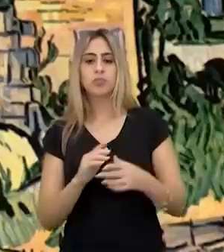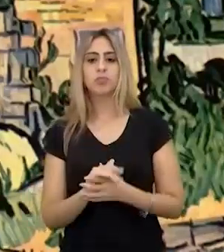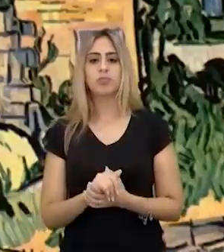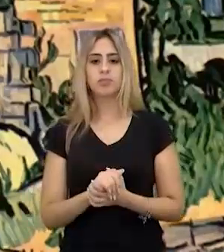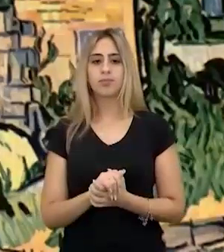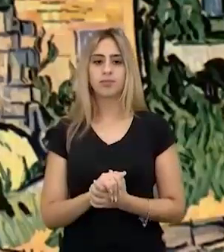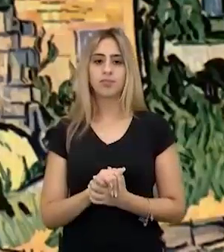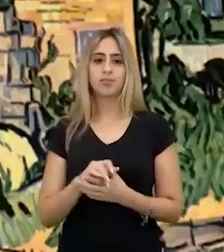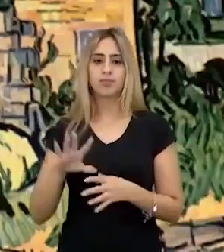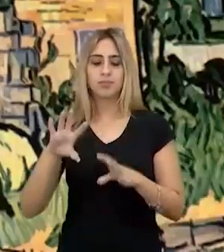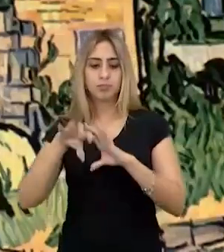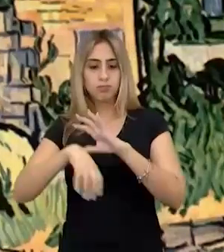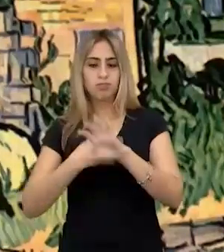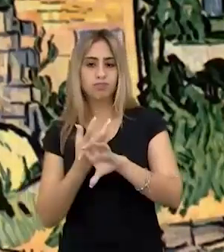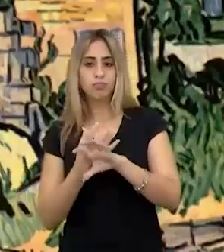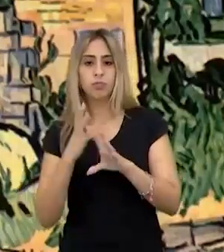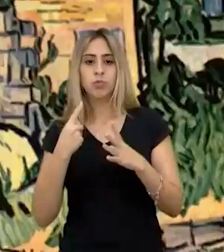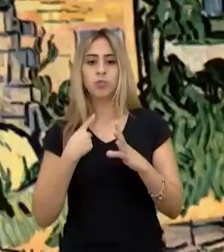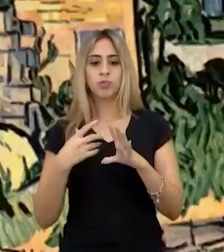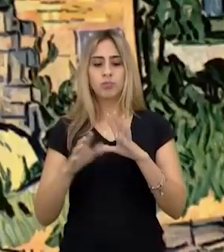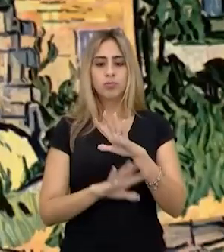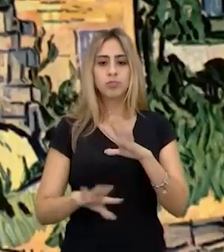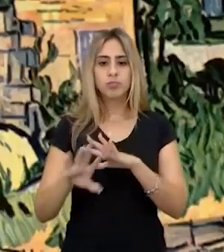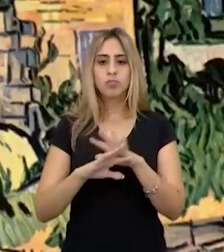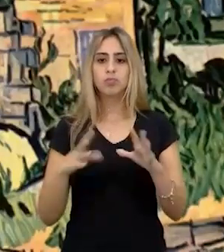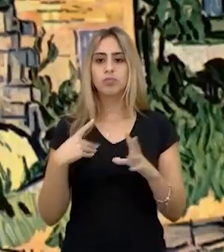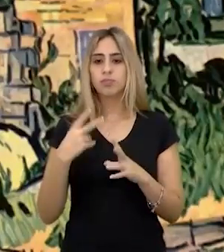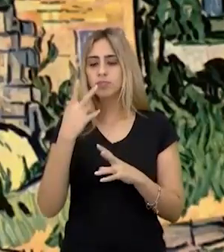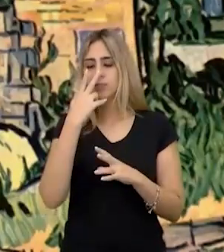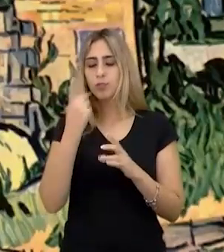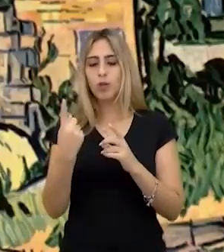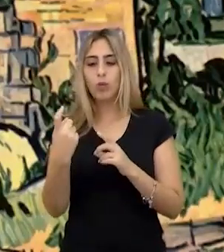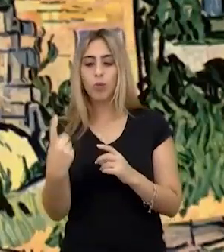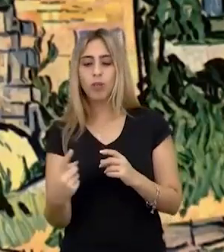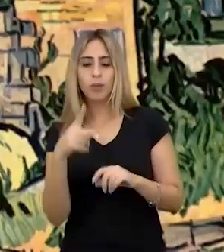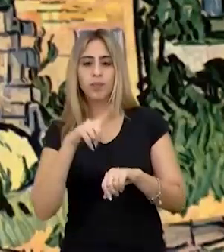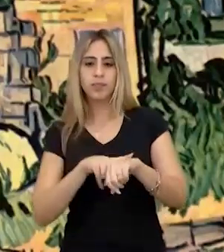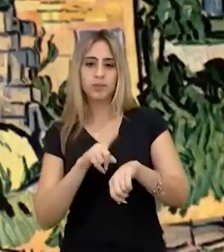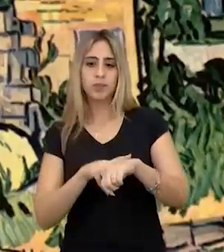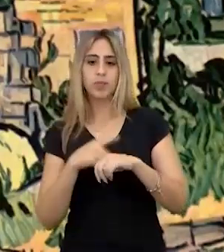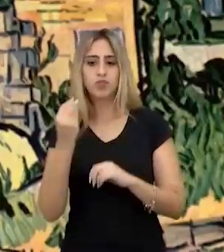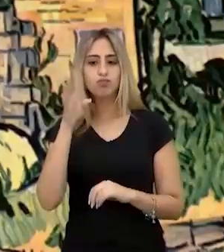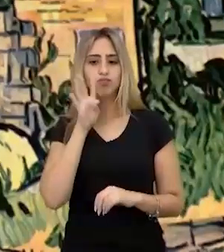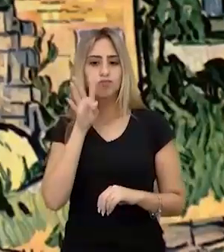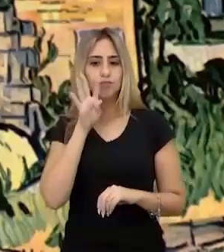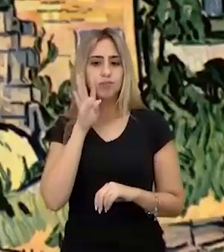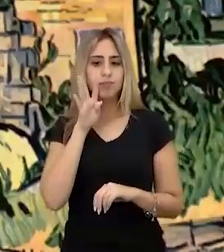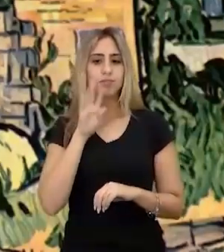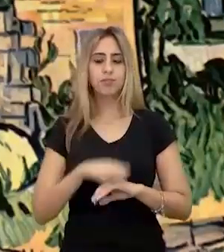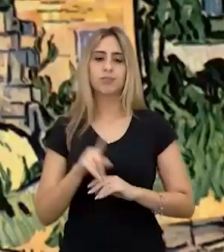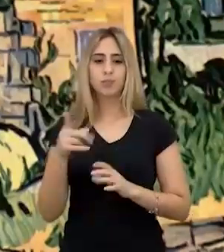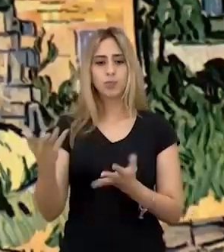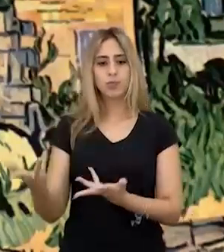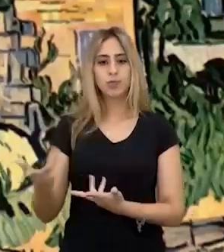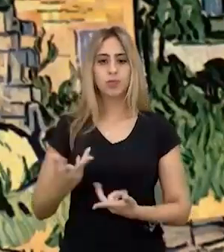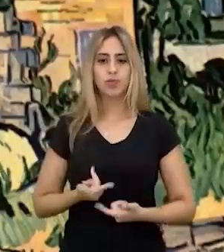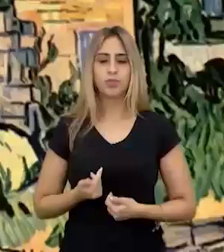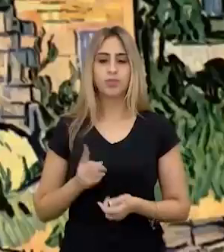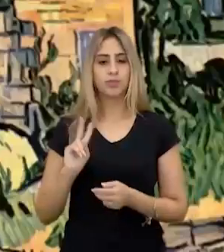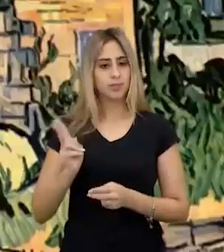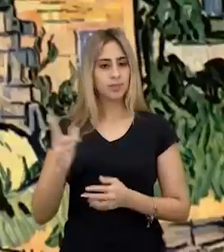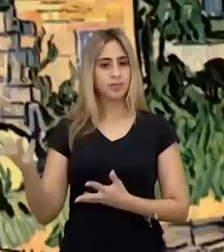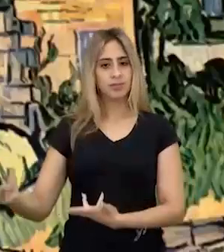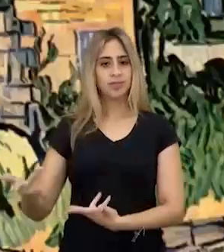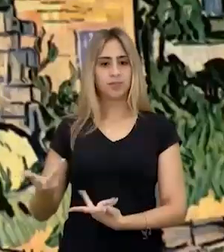compõe todo um cenário, um ambiente, cria uma atmosfera única para este momento. Muito obrigado por esse convite. Estarei aqui sempre que